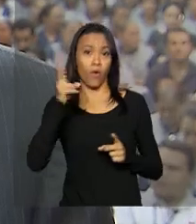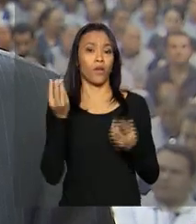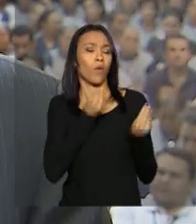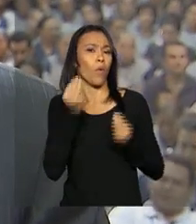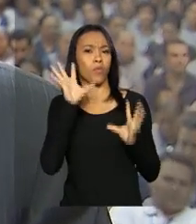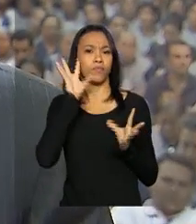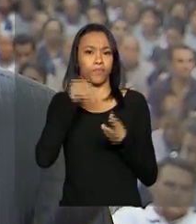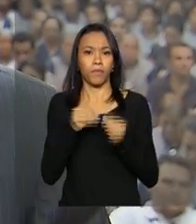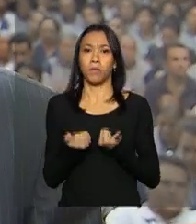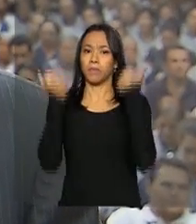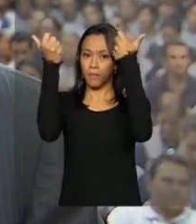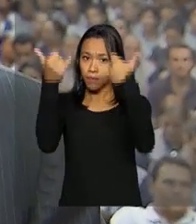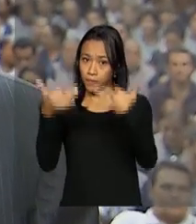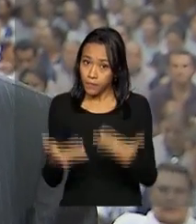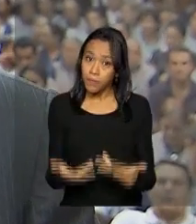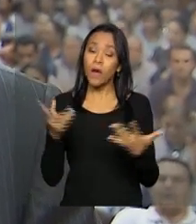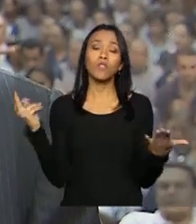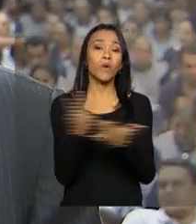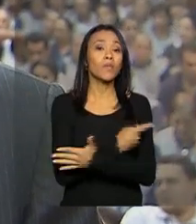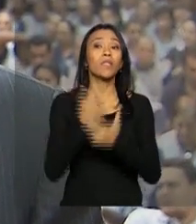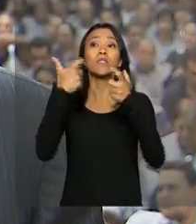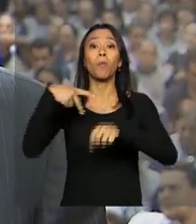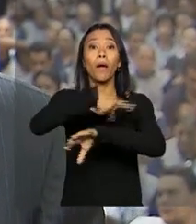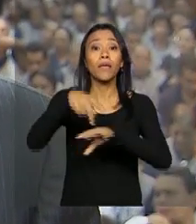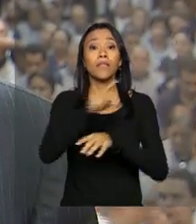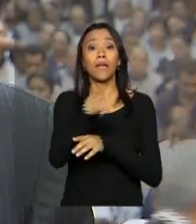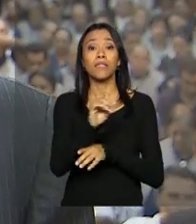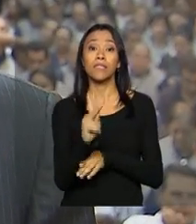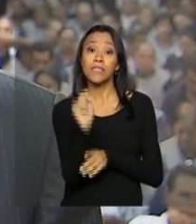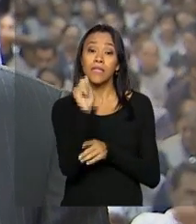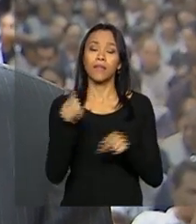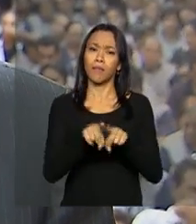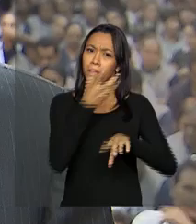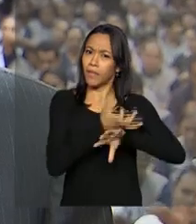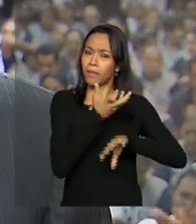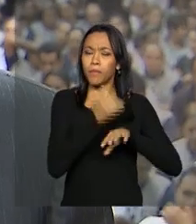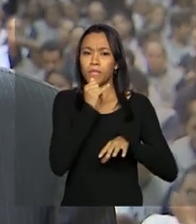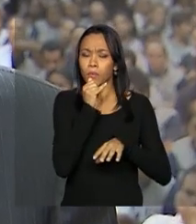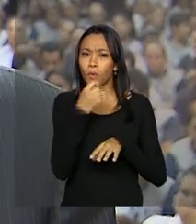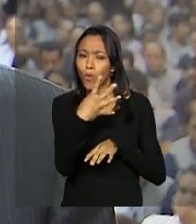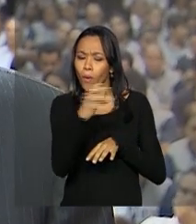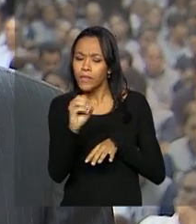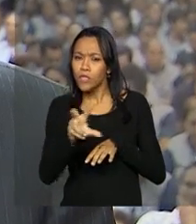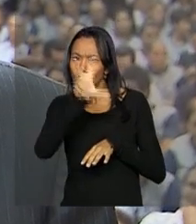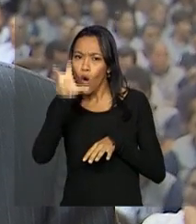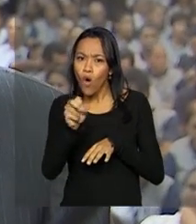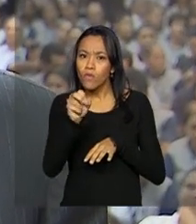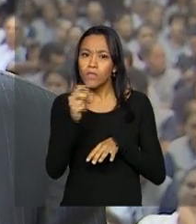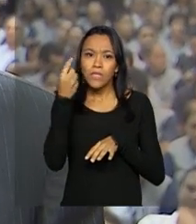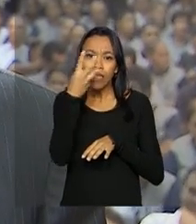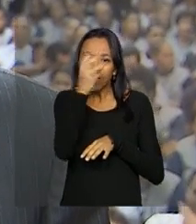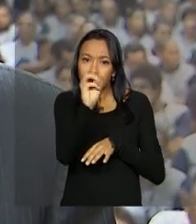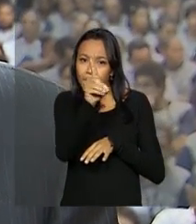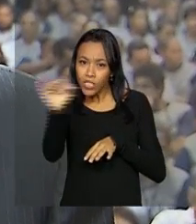mosquito os 35 países onde tem a zica a matemática porque um uma mosquita põe 400 ovos em 30 dias se